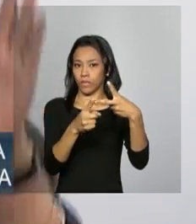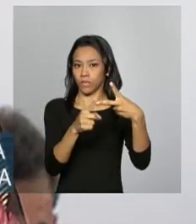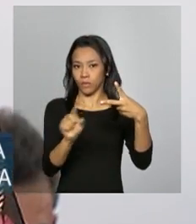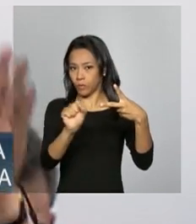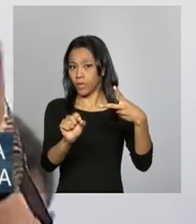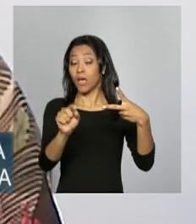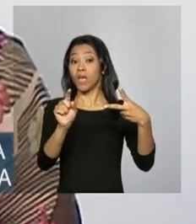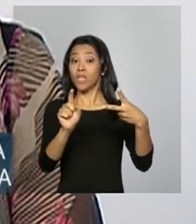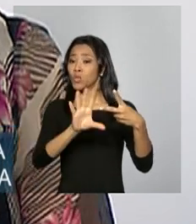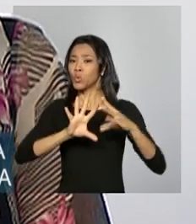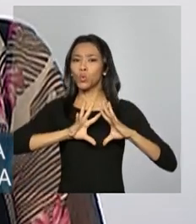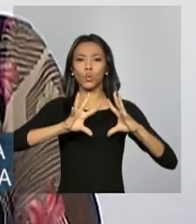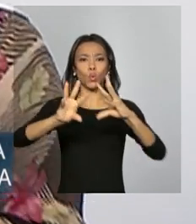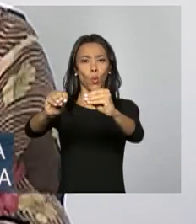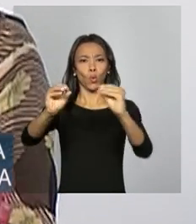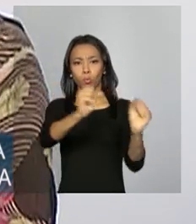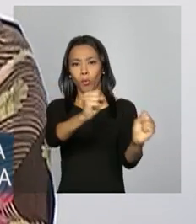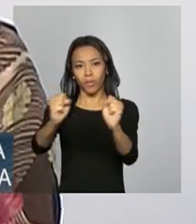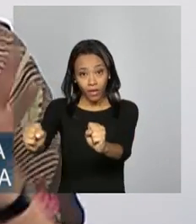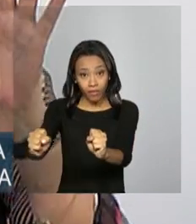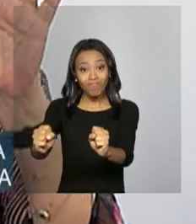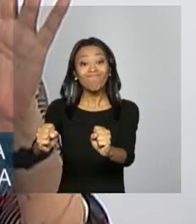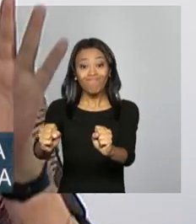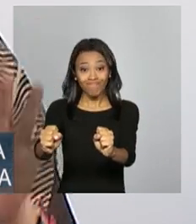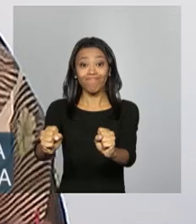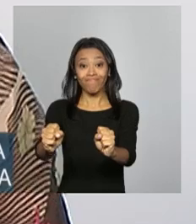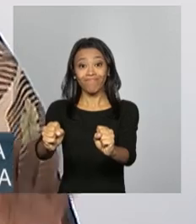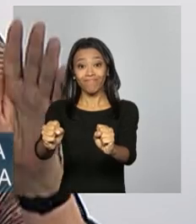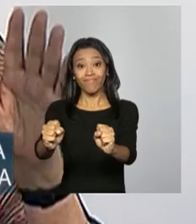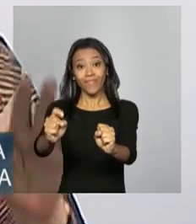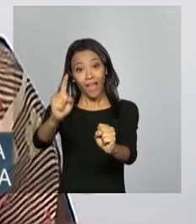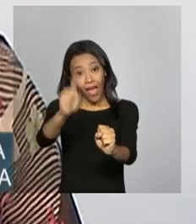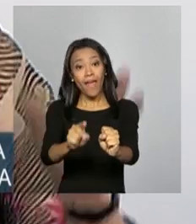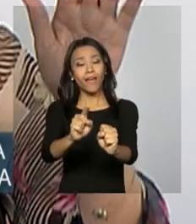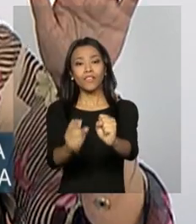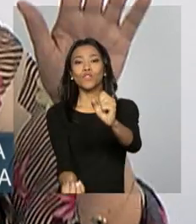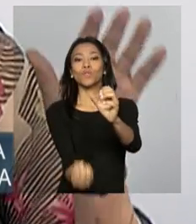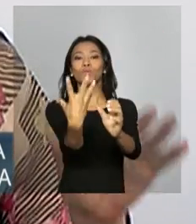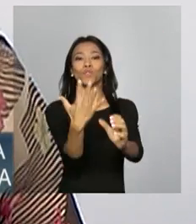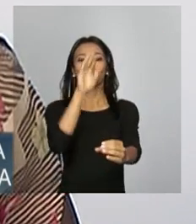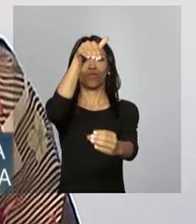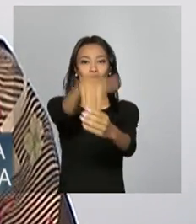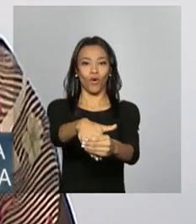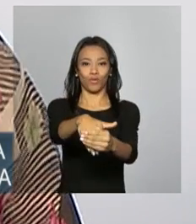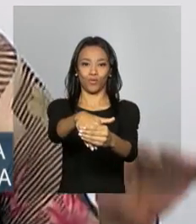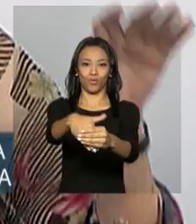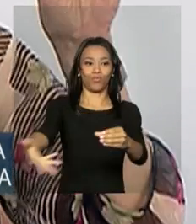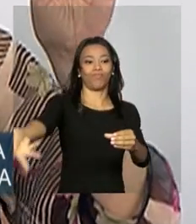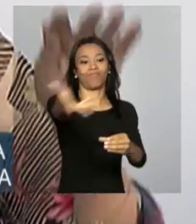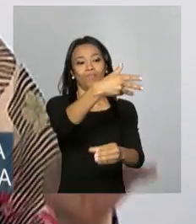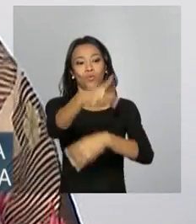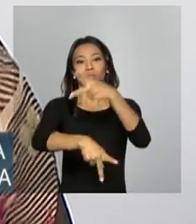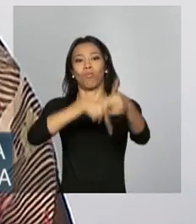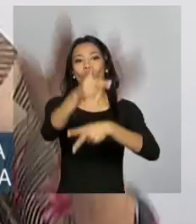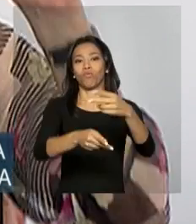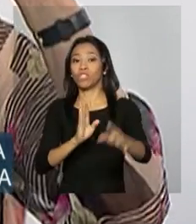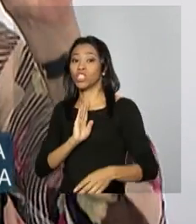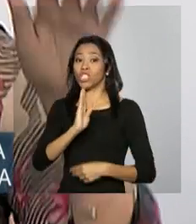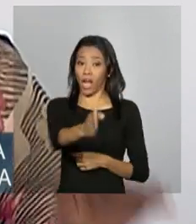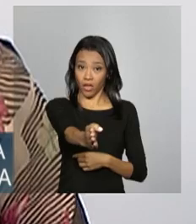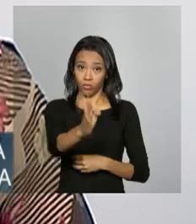que todo poder vem do voto popular direto. O voto